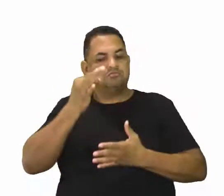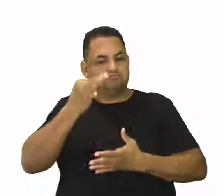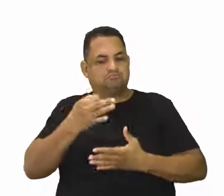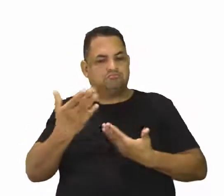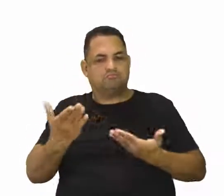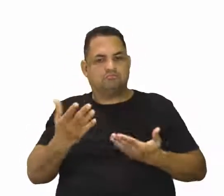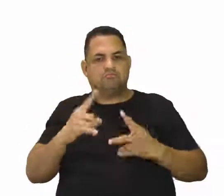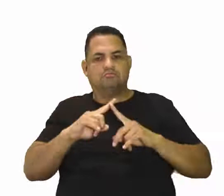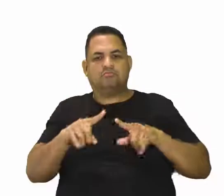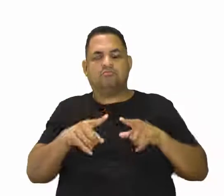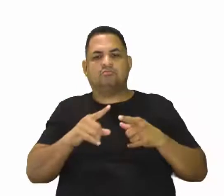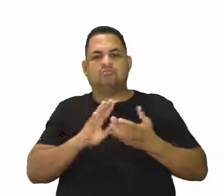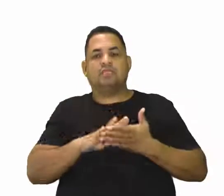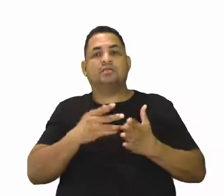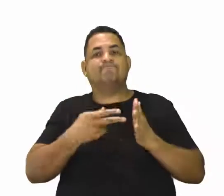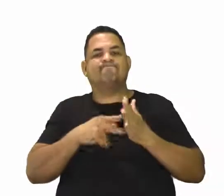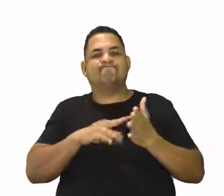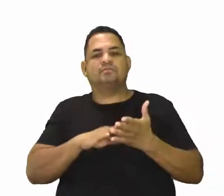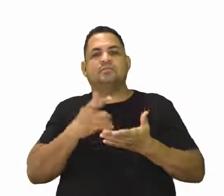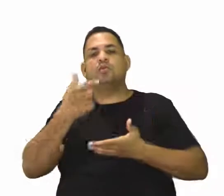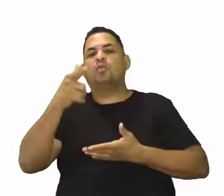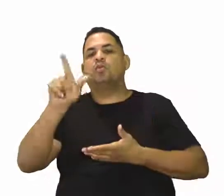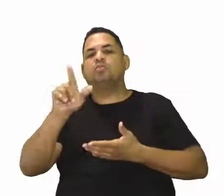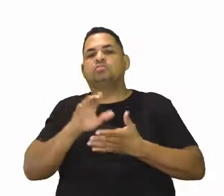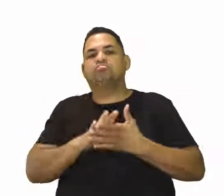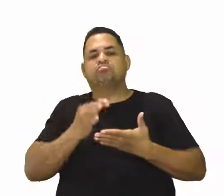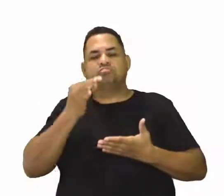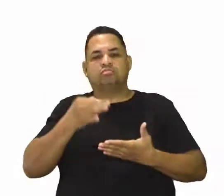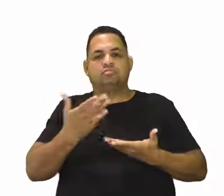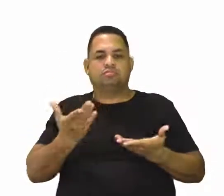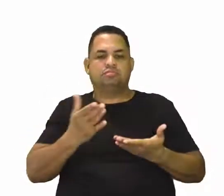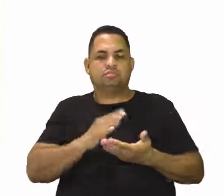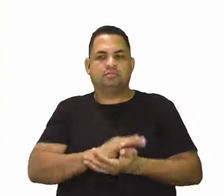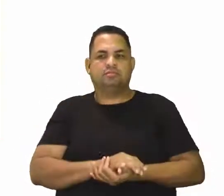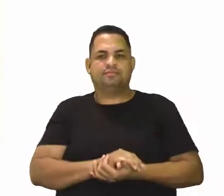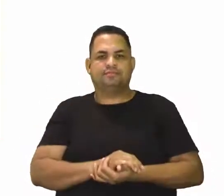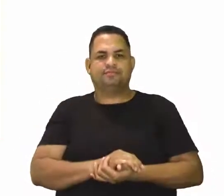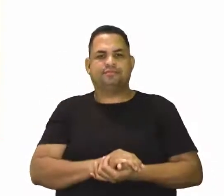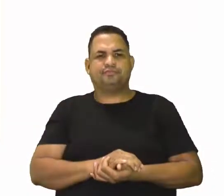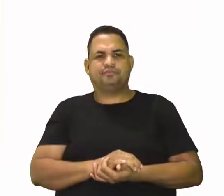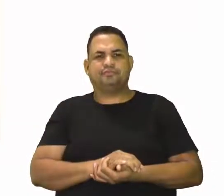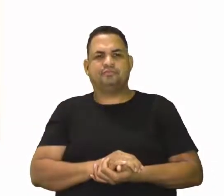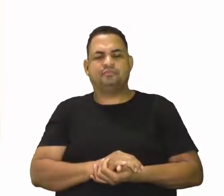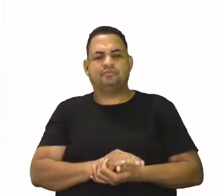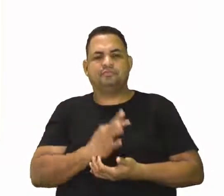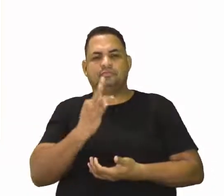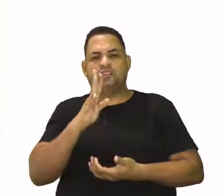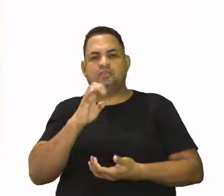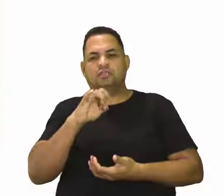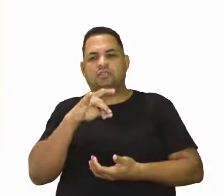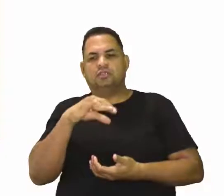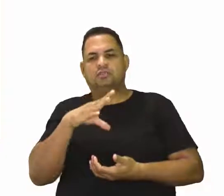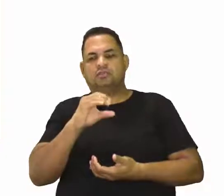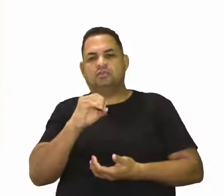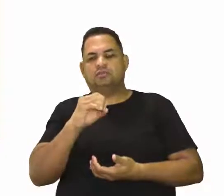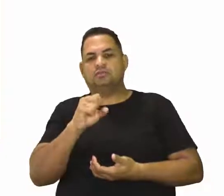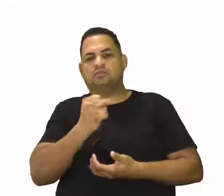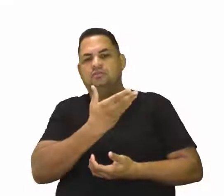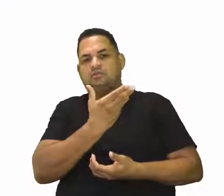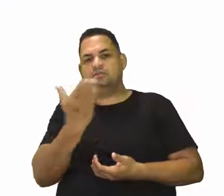certo Deu certo mas não significa que os demais não dá o que estão certo também o totalitarismo